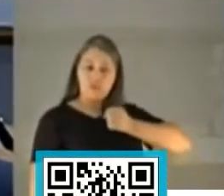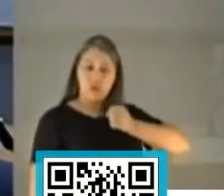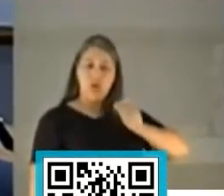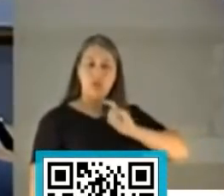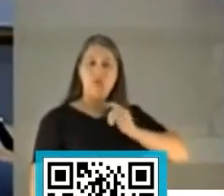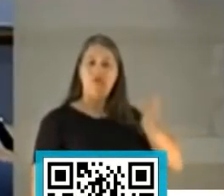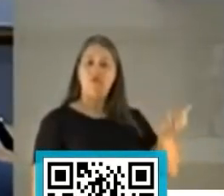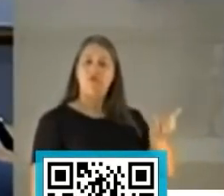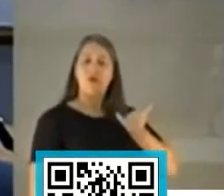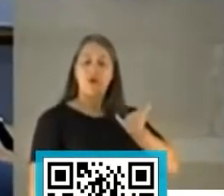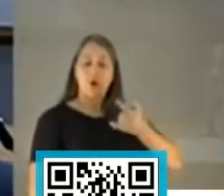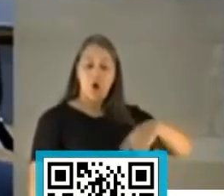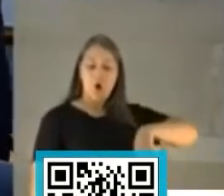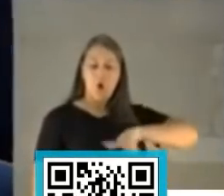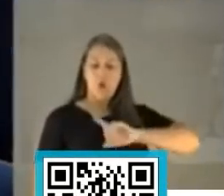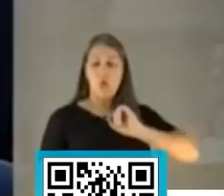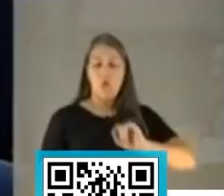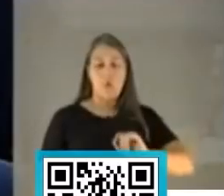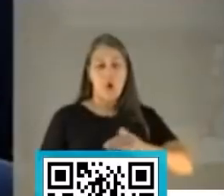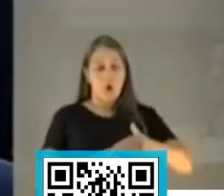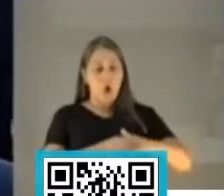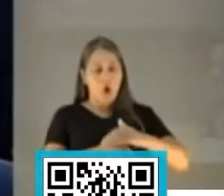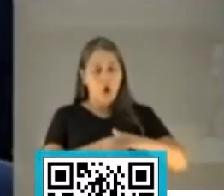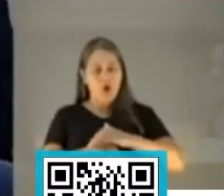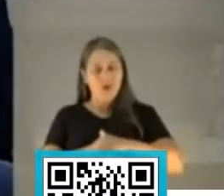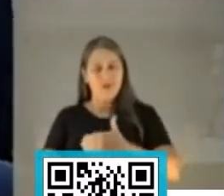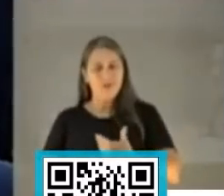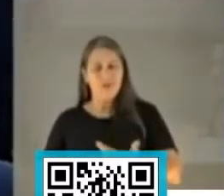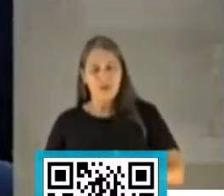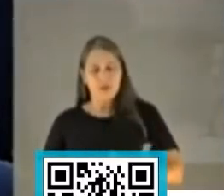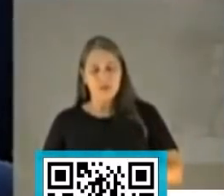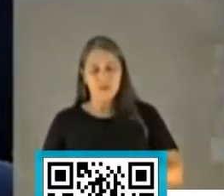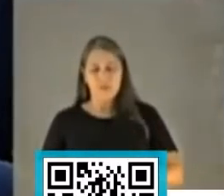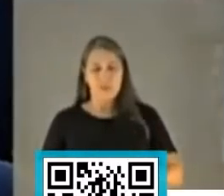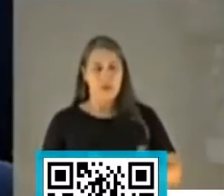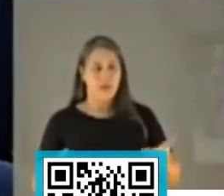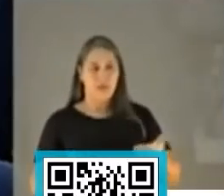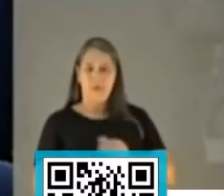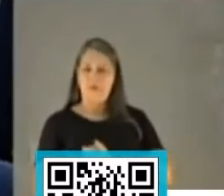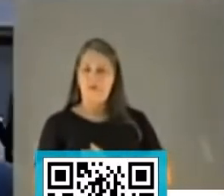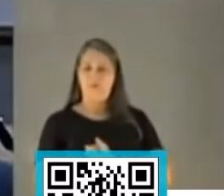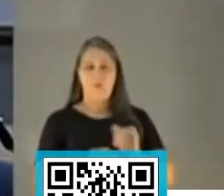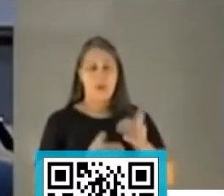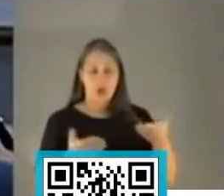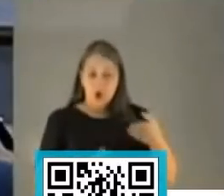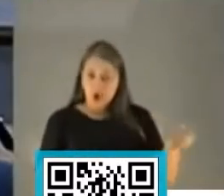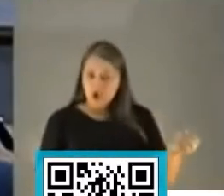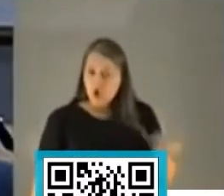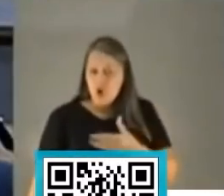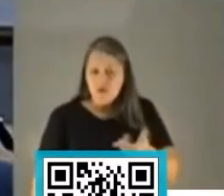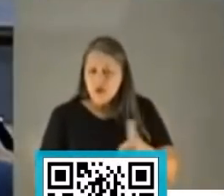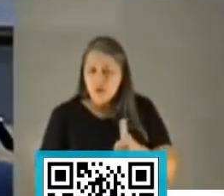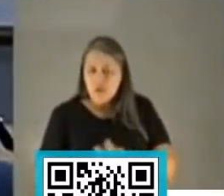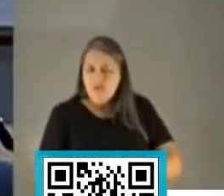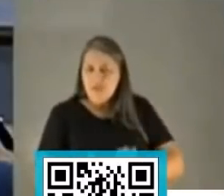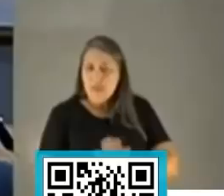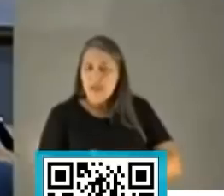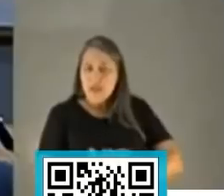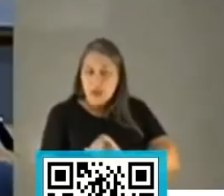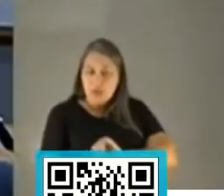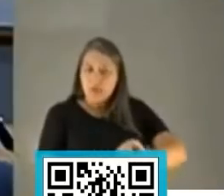notificação de que nós estávamos orientando isso informação absolutamente nova não houve alteração